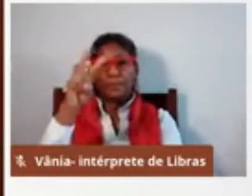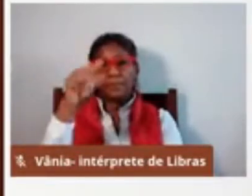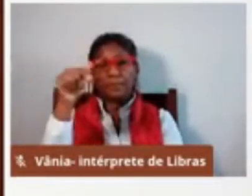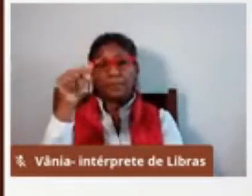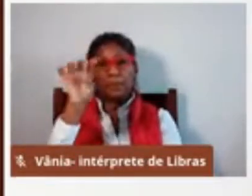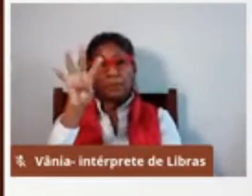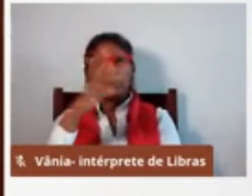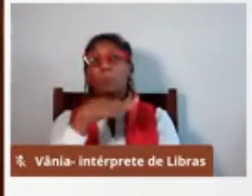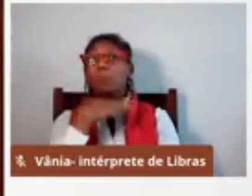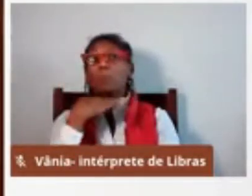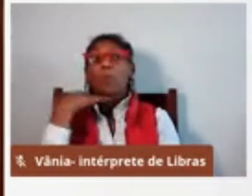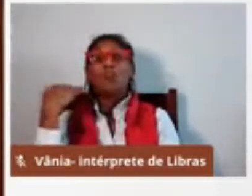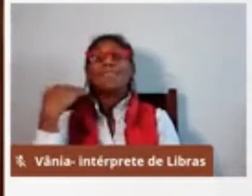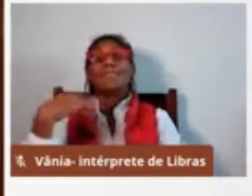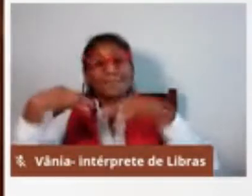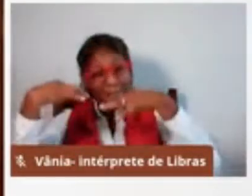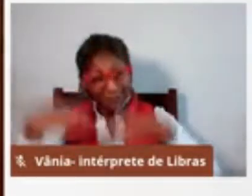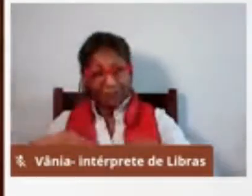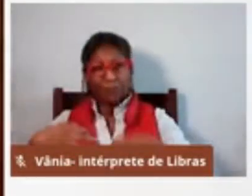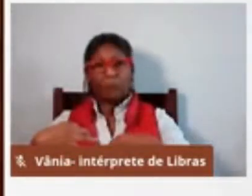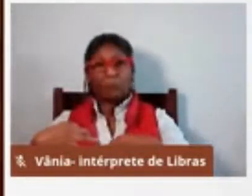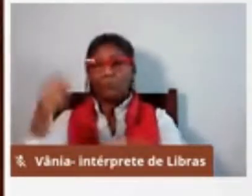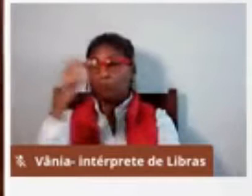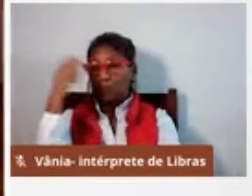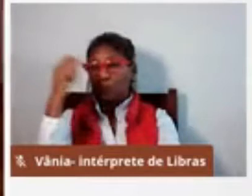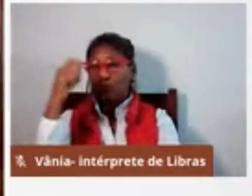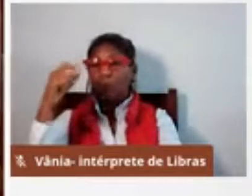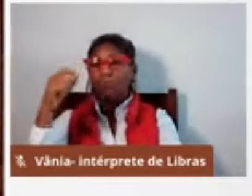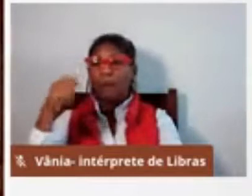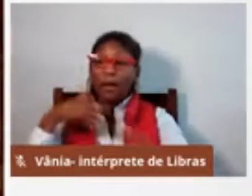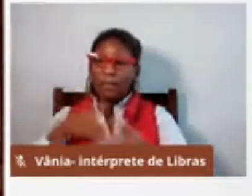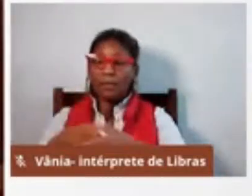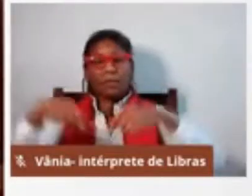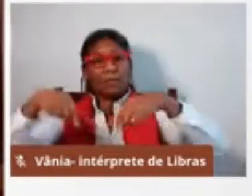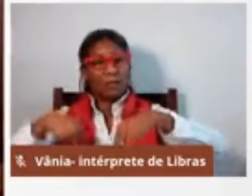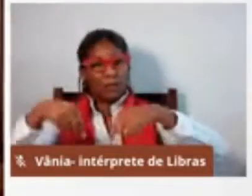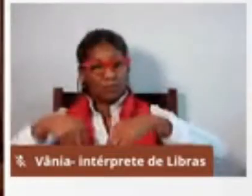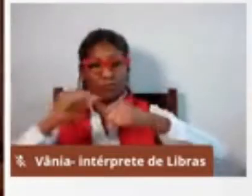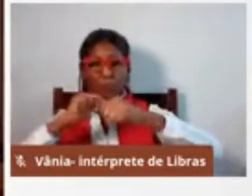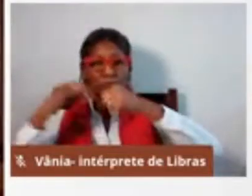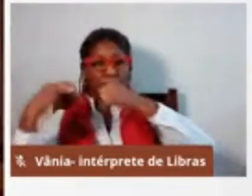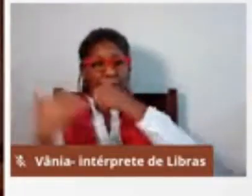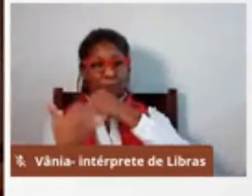374 mortes confirmadas no nosso estado até o presente momento, em função do coronavírus.